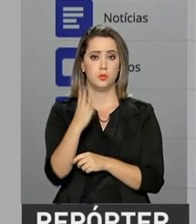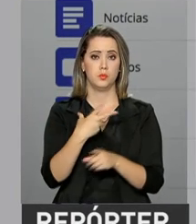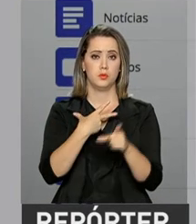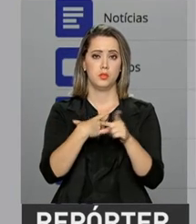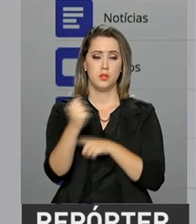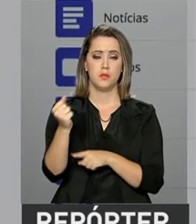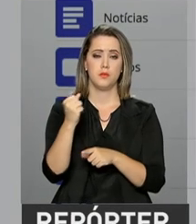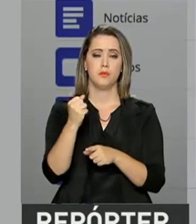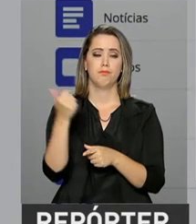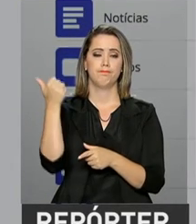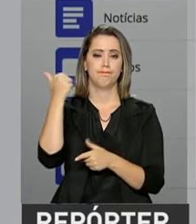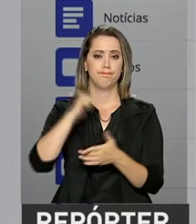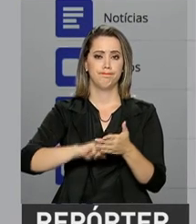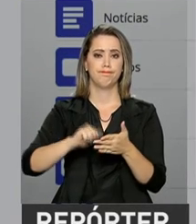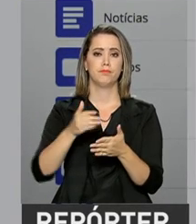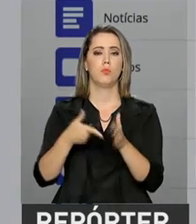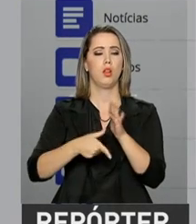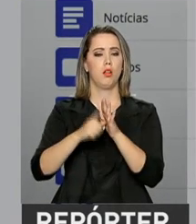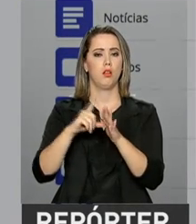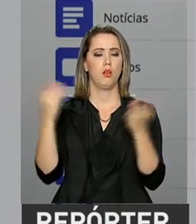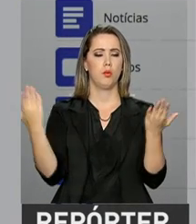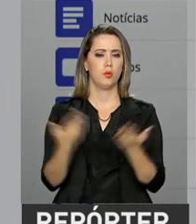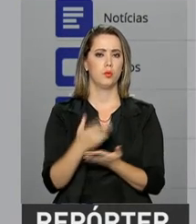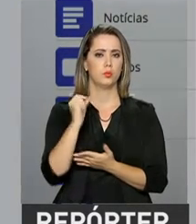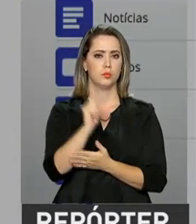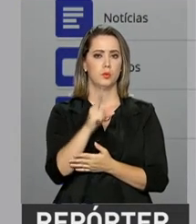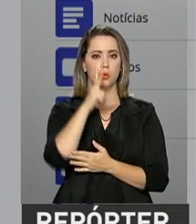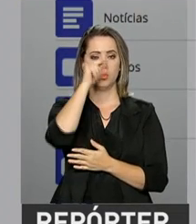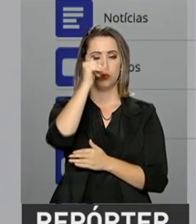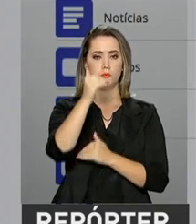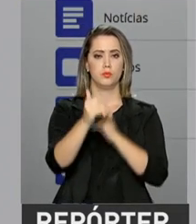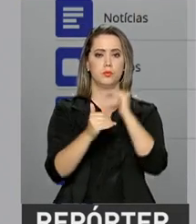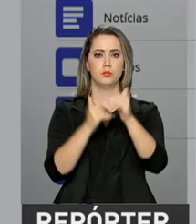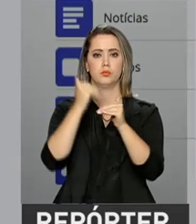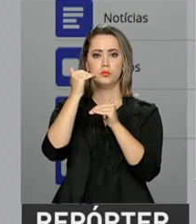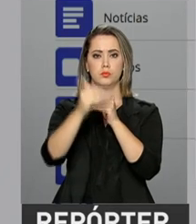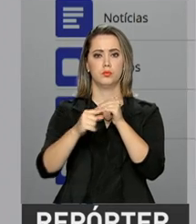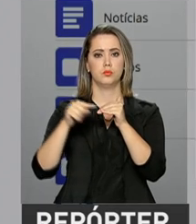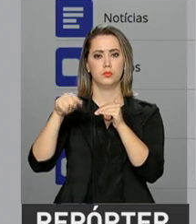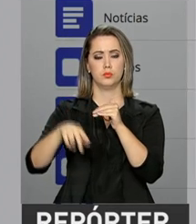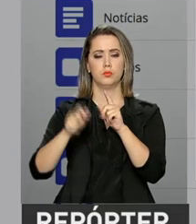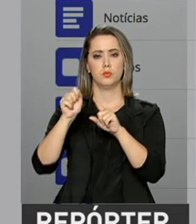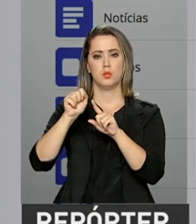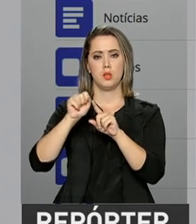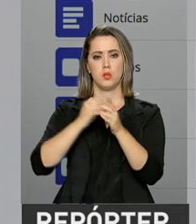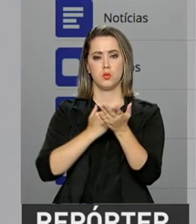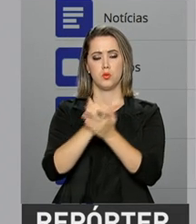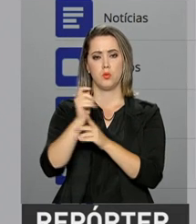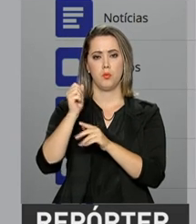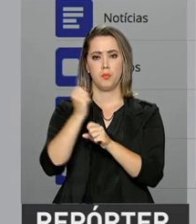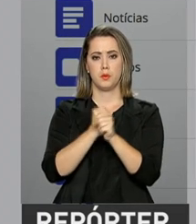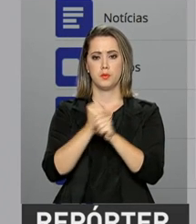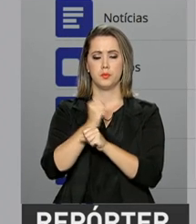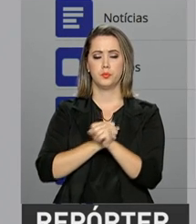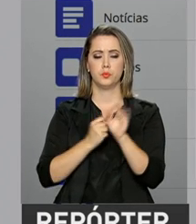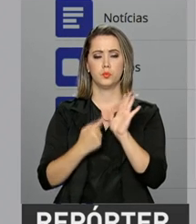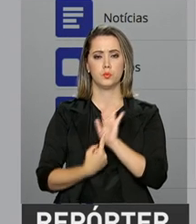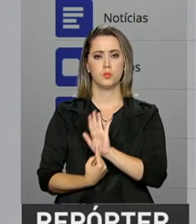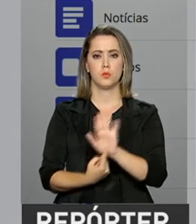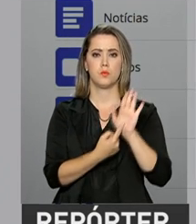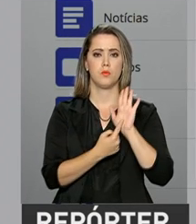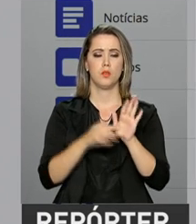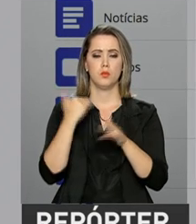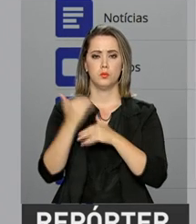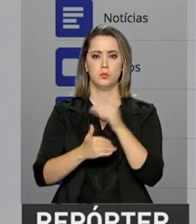pior recessão do século para Meireles o forte crescimento da economia neste início de ano é uma comprovação de que